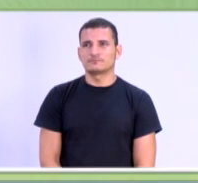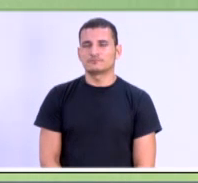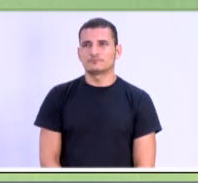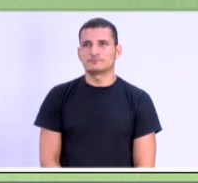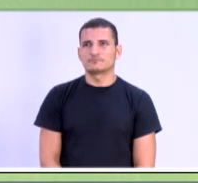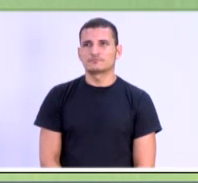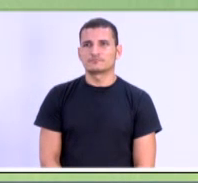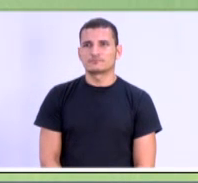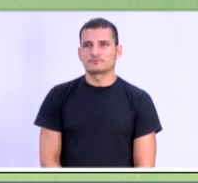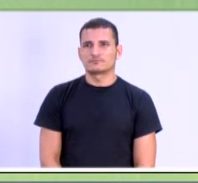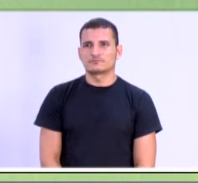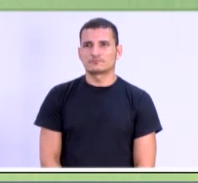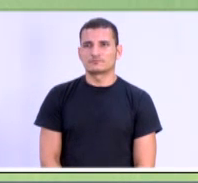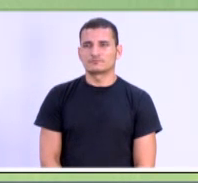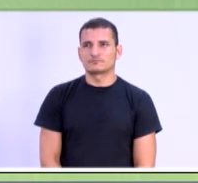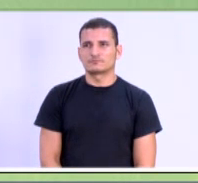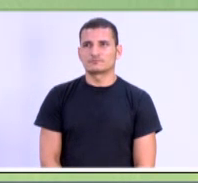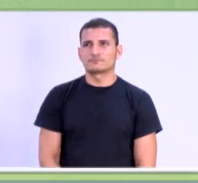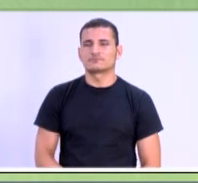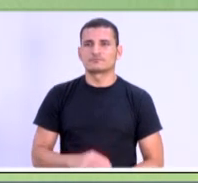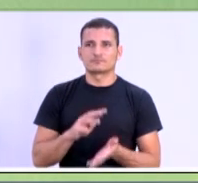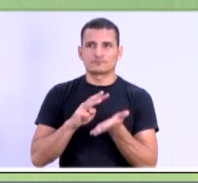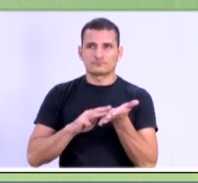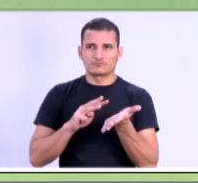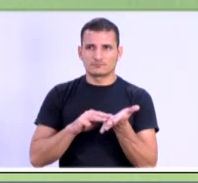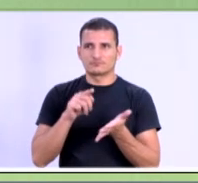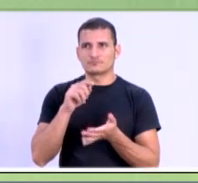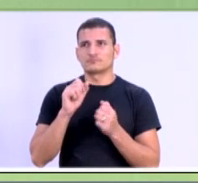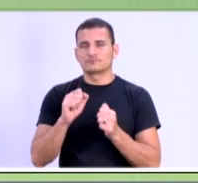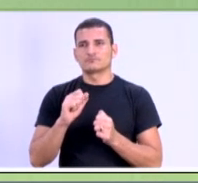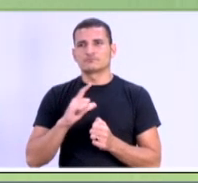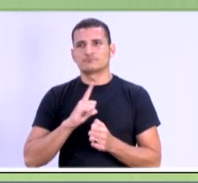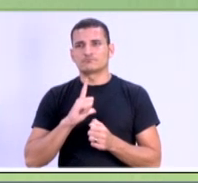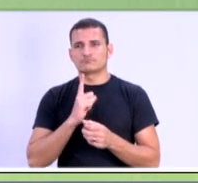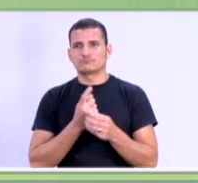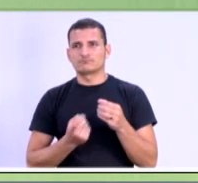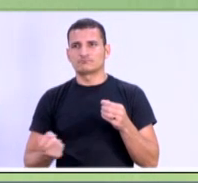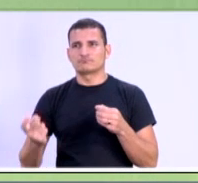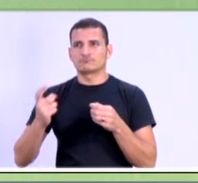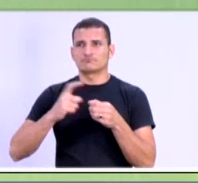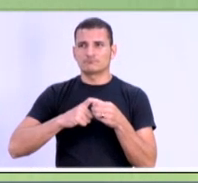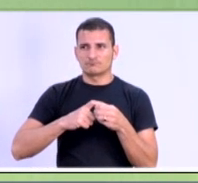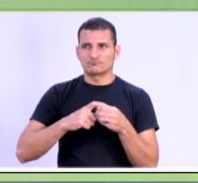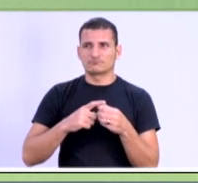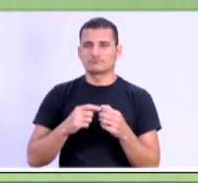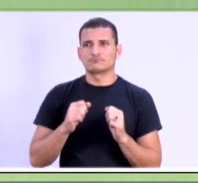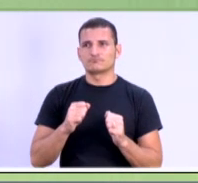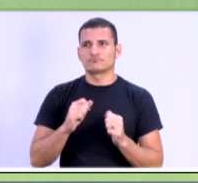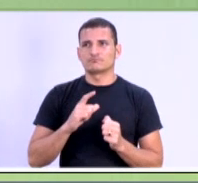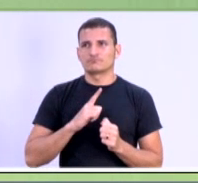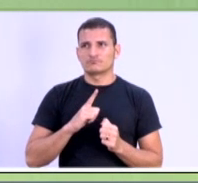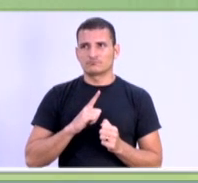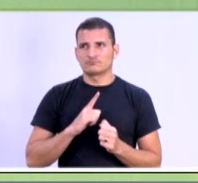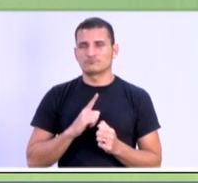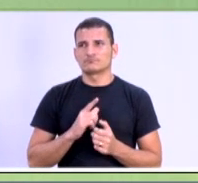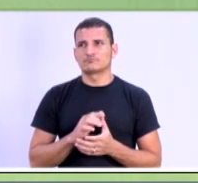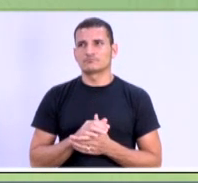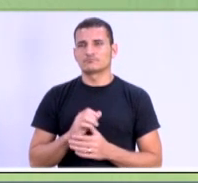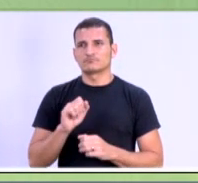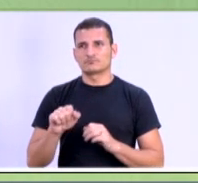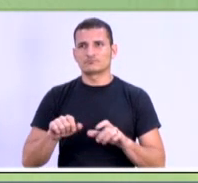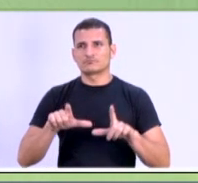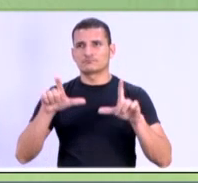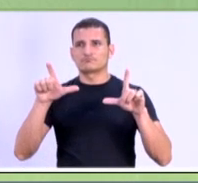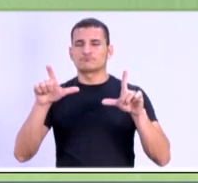Outro detalhe, tá? Um método, ele pode ter um tipo de retorno. Quer dizer, ele pode executar e